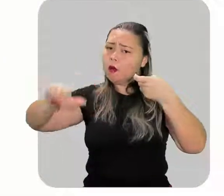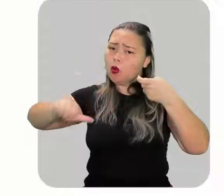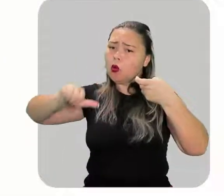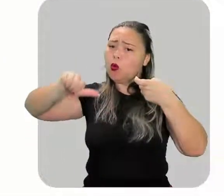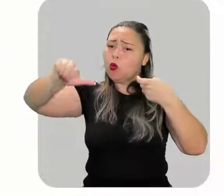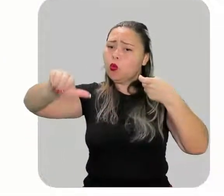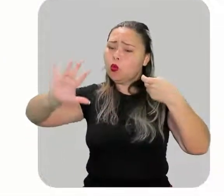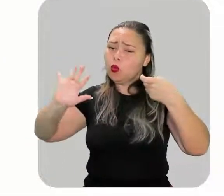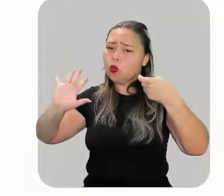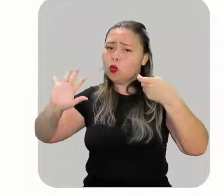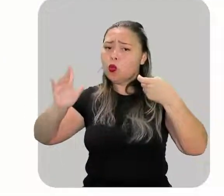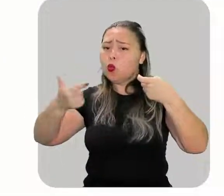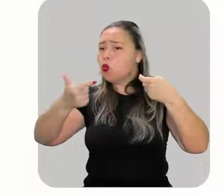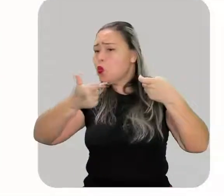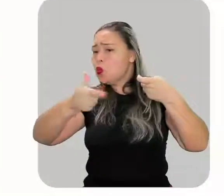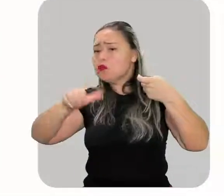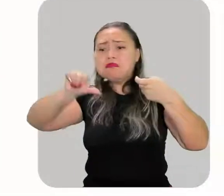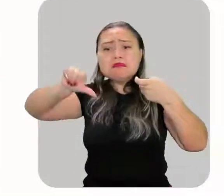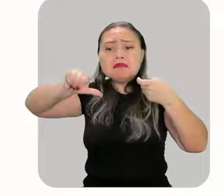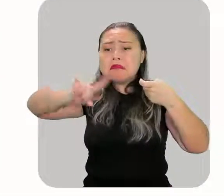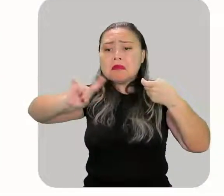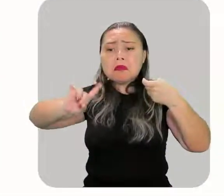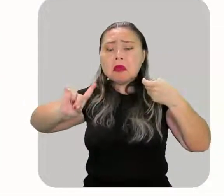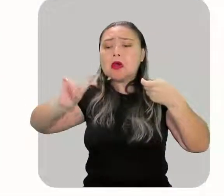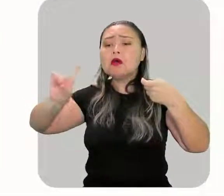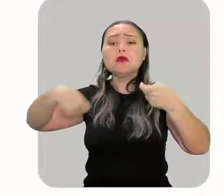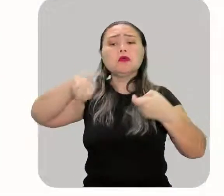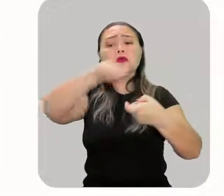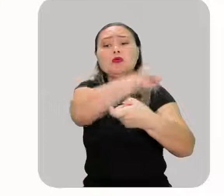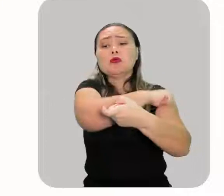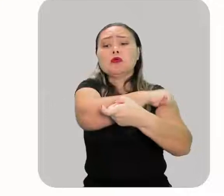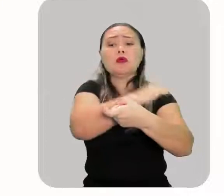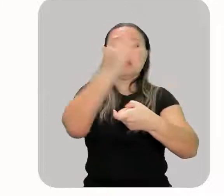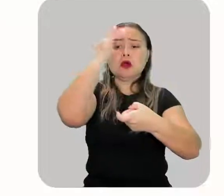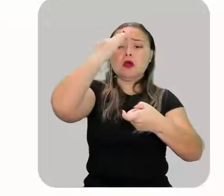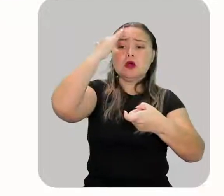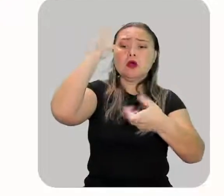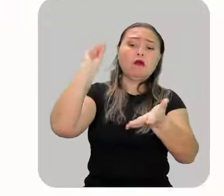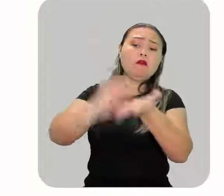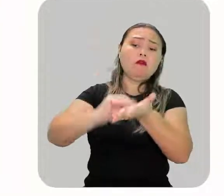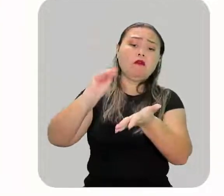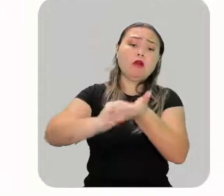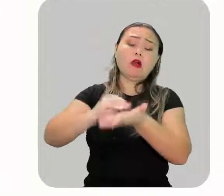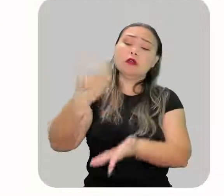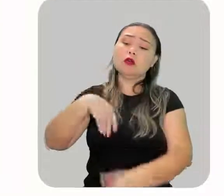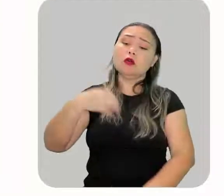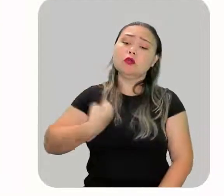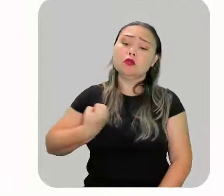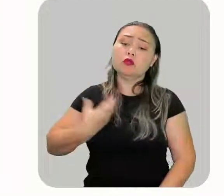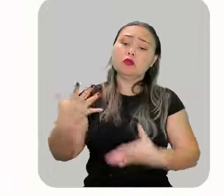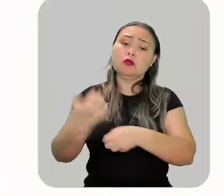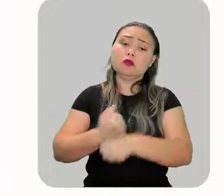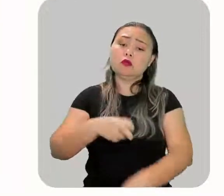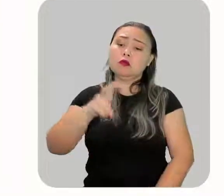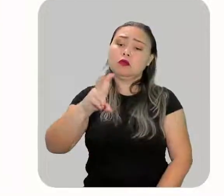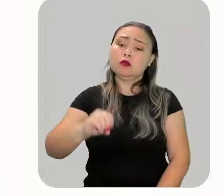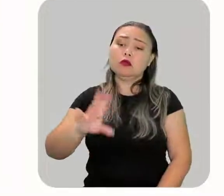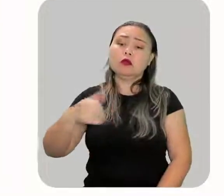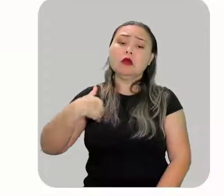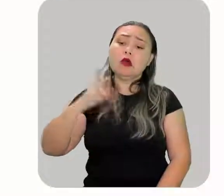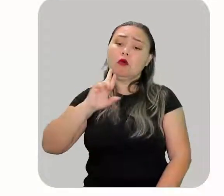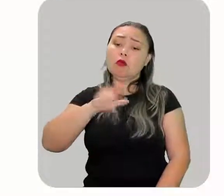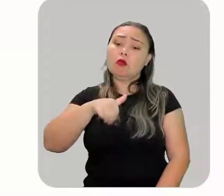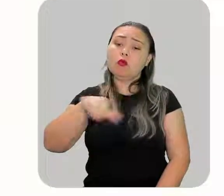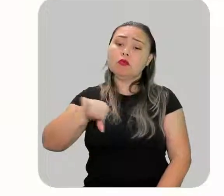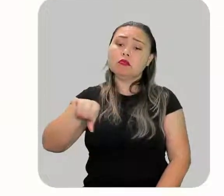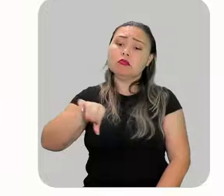mudança, não teve muita alteração, porque se o aluno consegue entender que falta um número ali, que somado com 50 vai